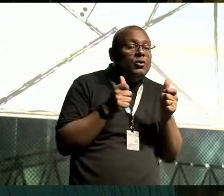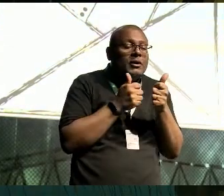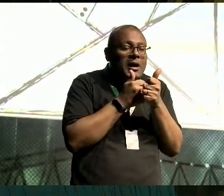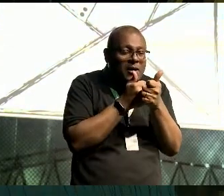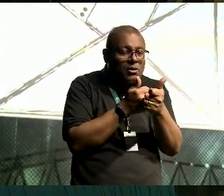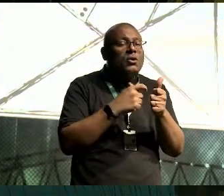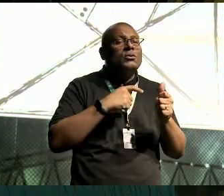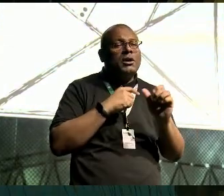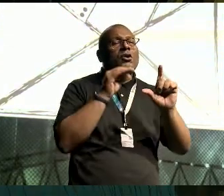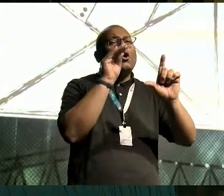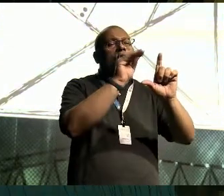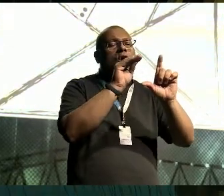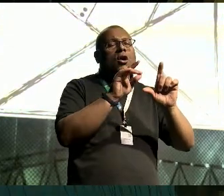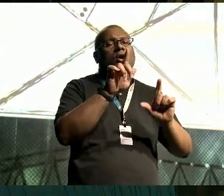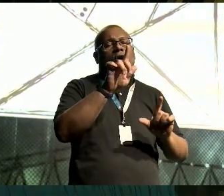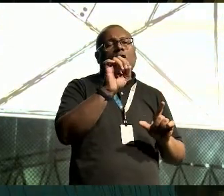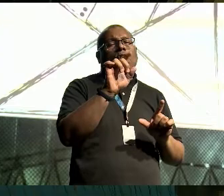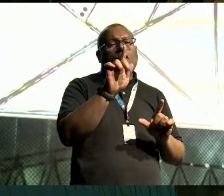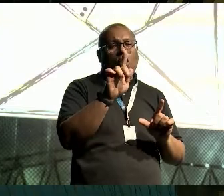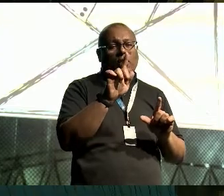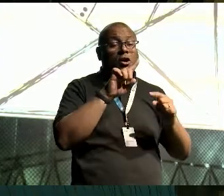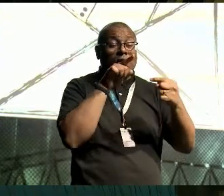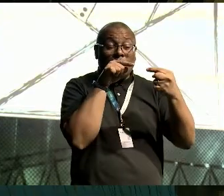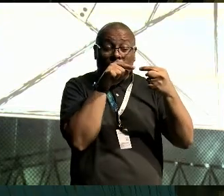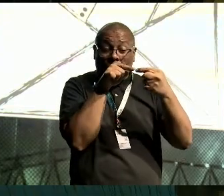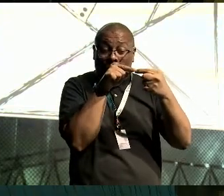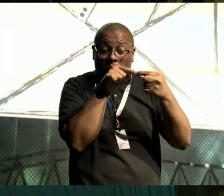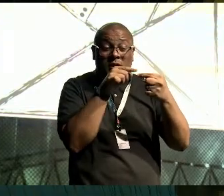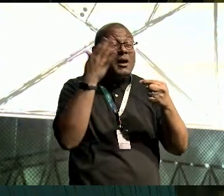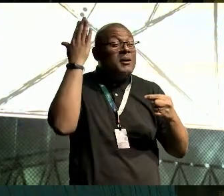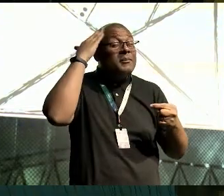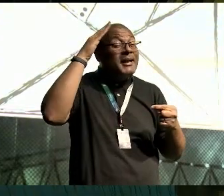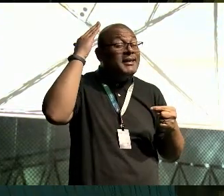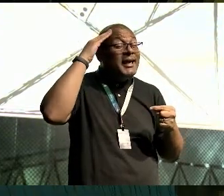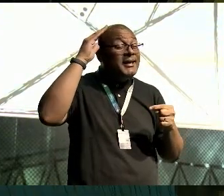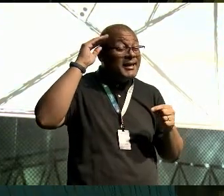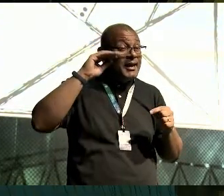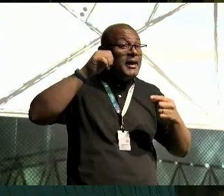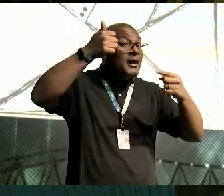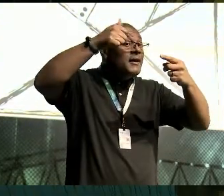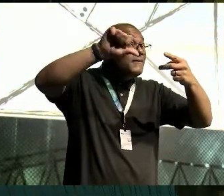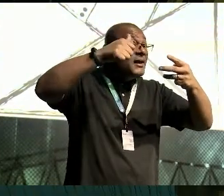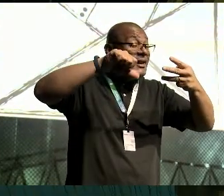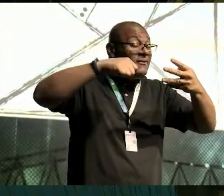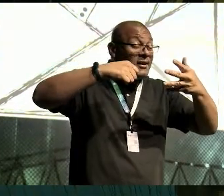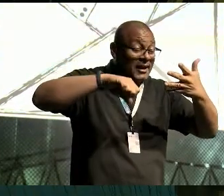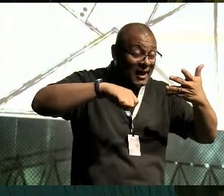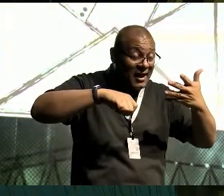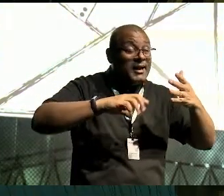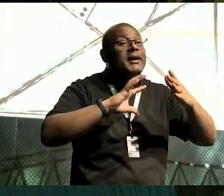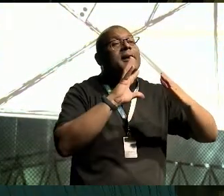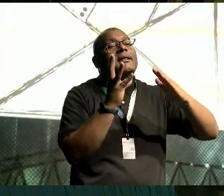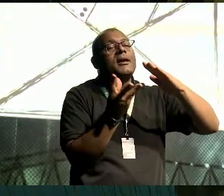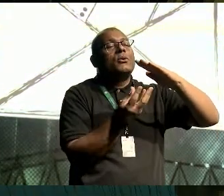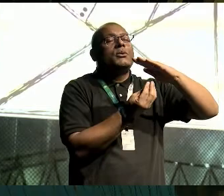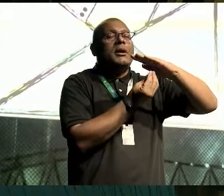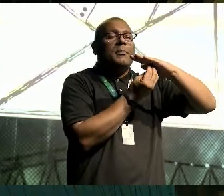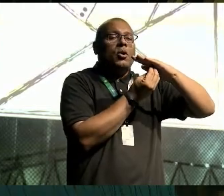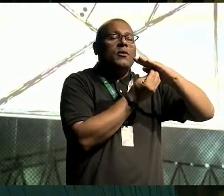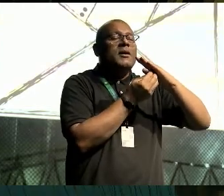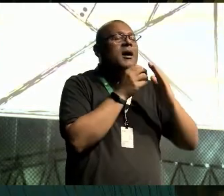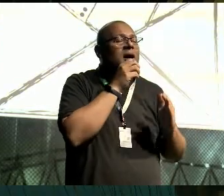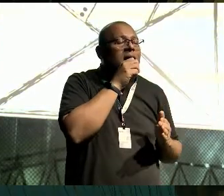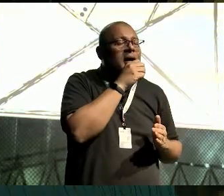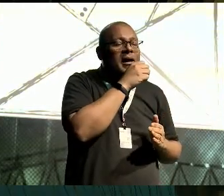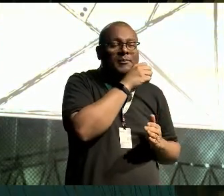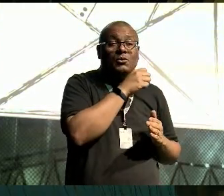logs específicos naquele ponto do código, para poder validar e fazer esse deploy o mais suave